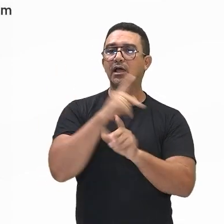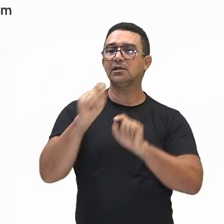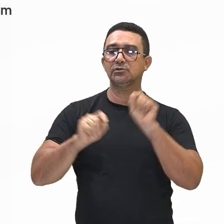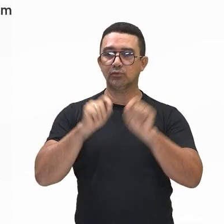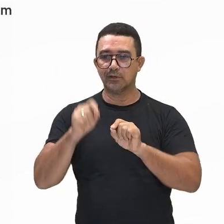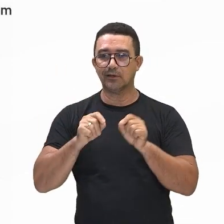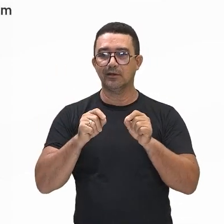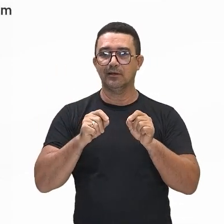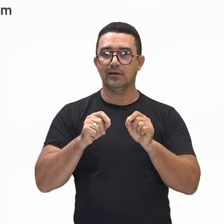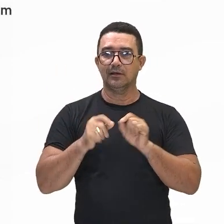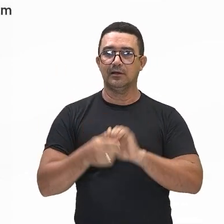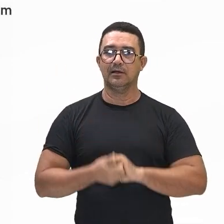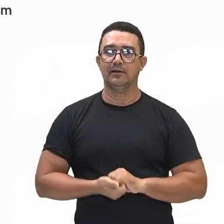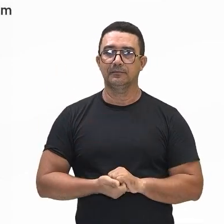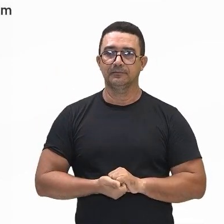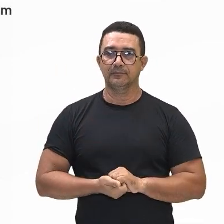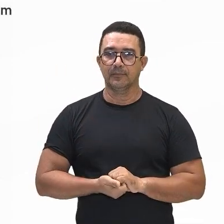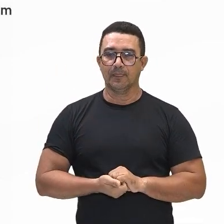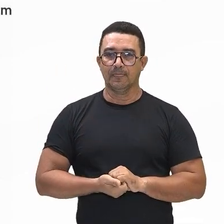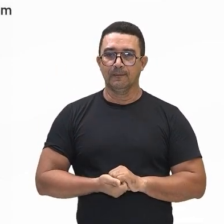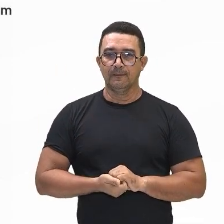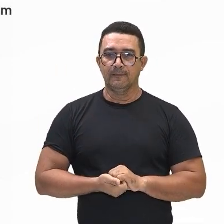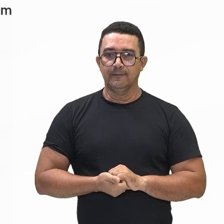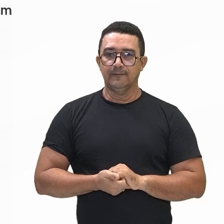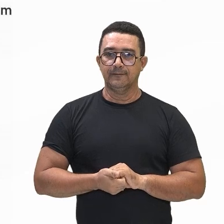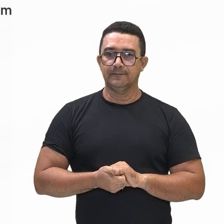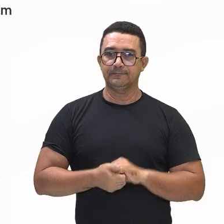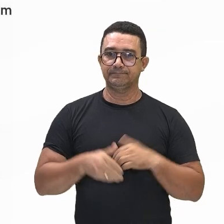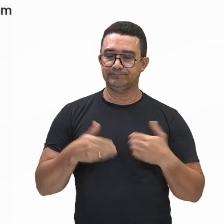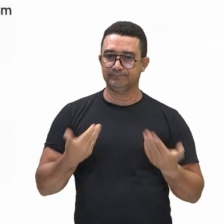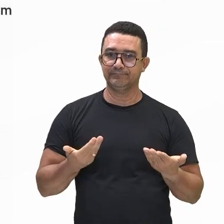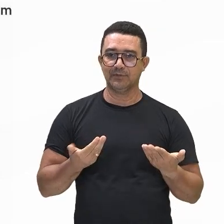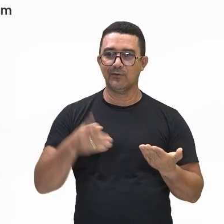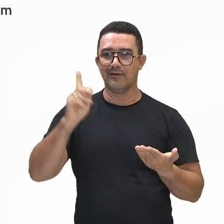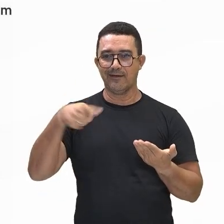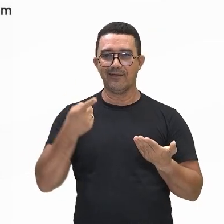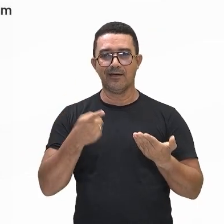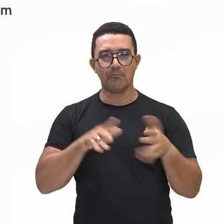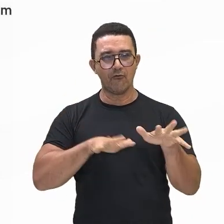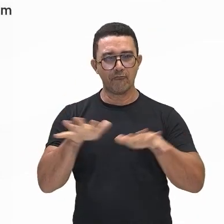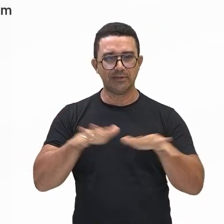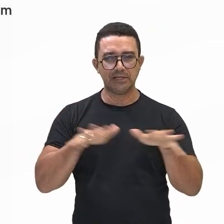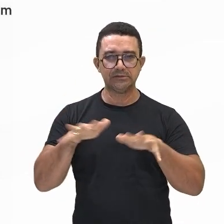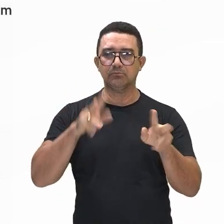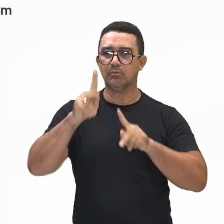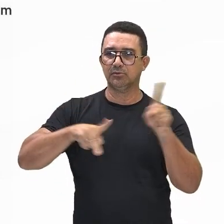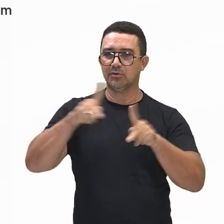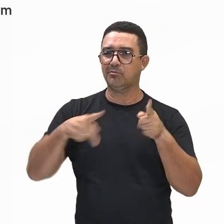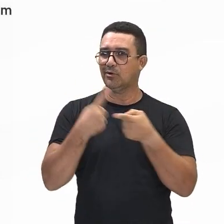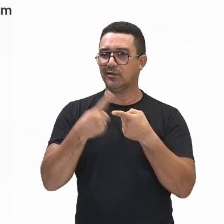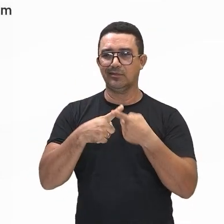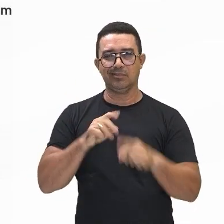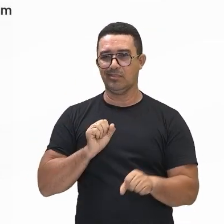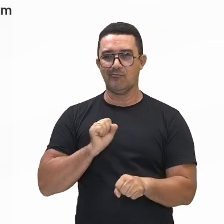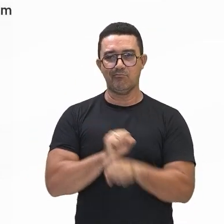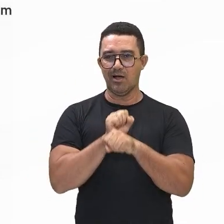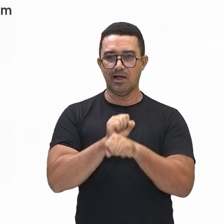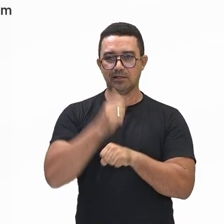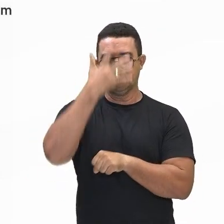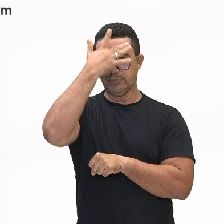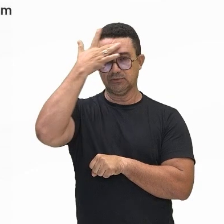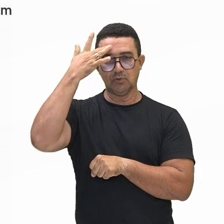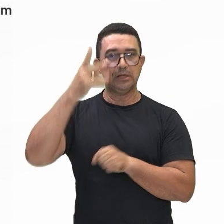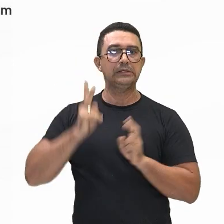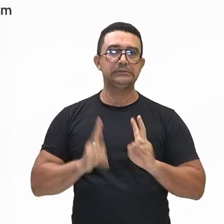Acaba sendo representado pelo componente crucial na dinâmica populacional, porque as pessoas elas não param, elas estão sempre